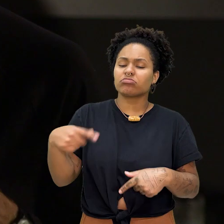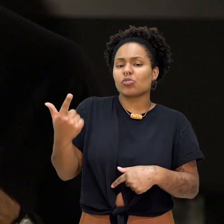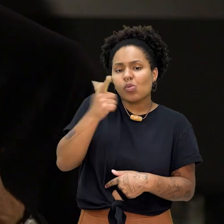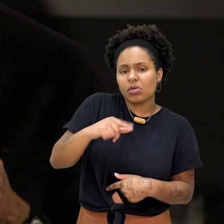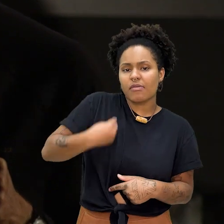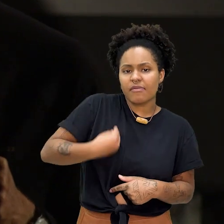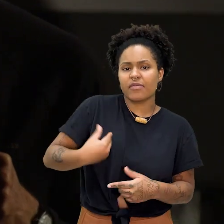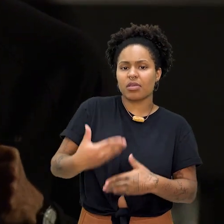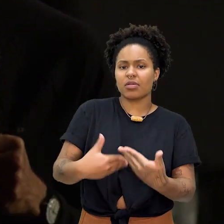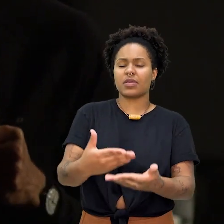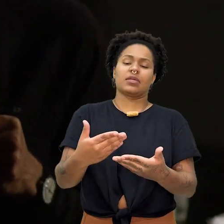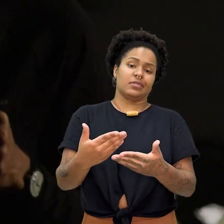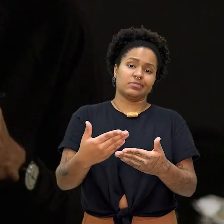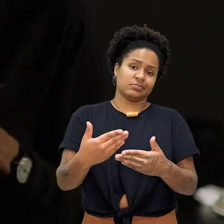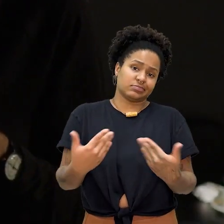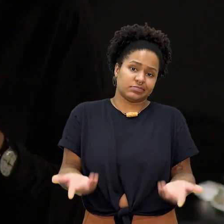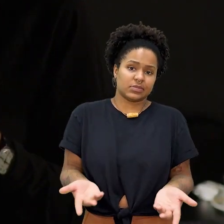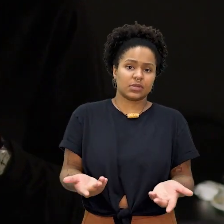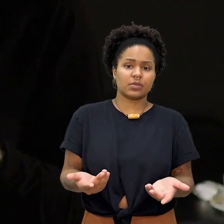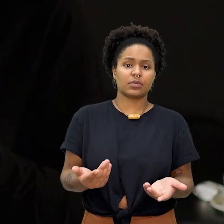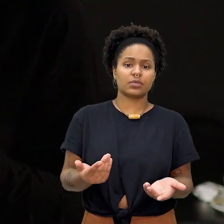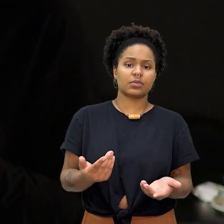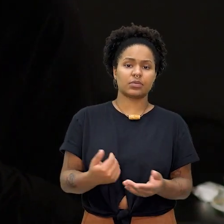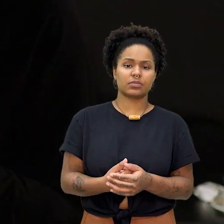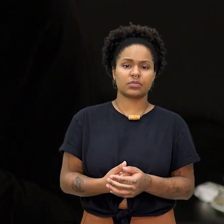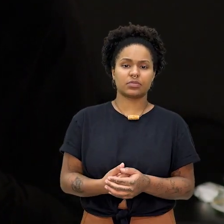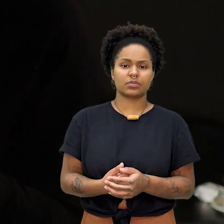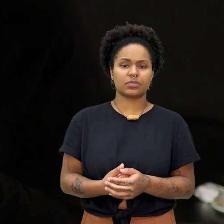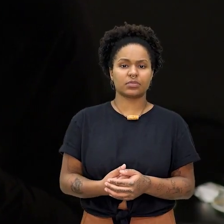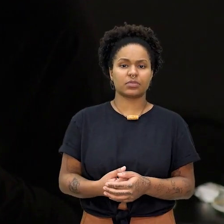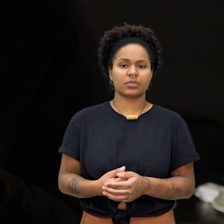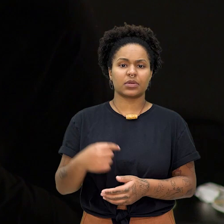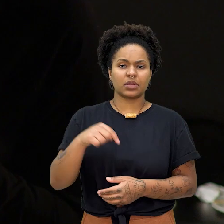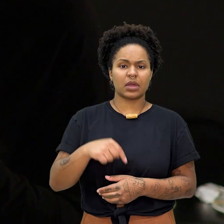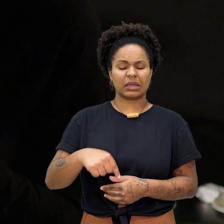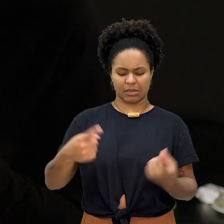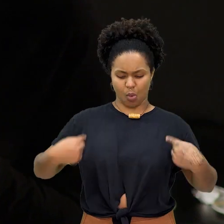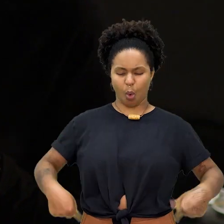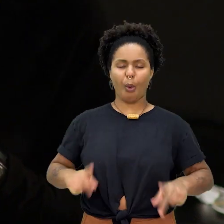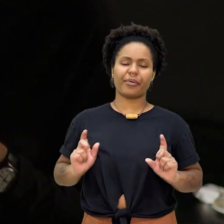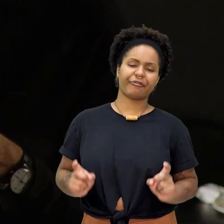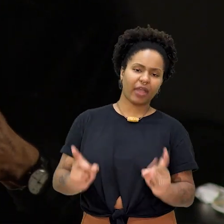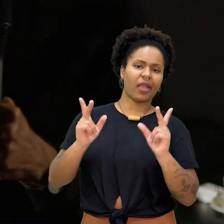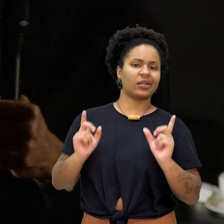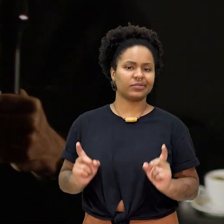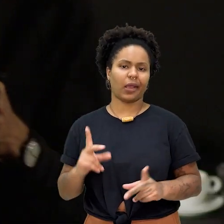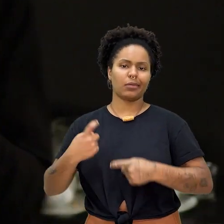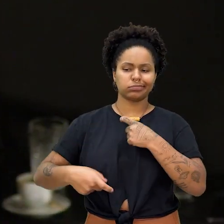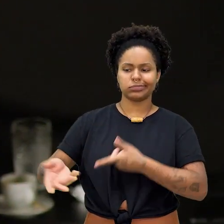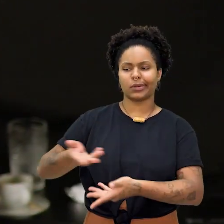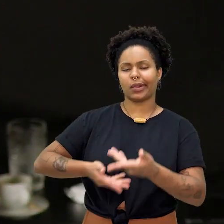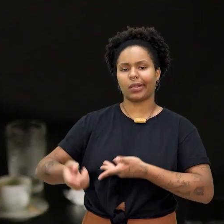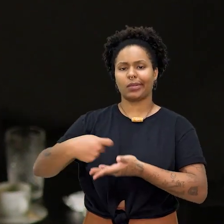sua sobrevivência, possivelmente não precisarão aqui estar vendendo o seu corpo, como tantas